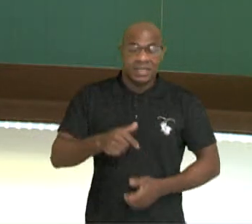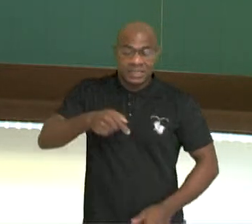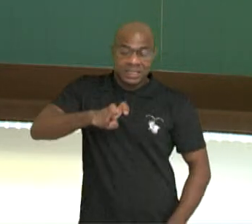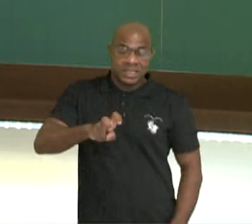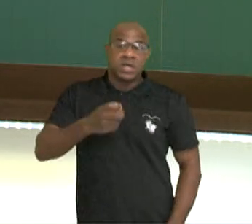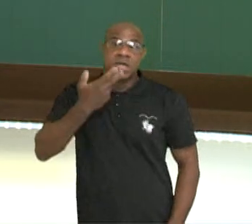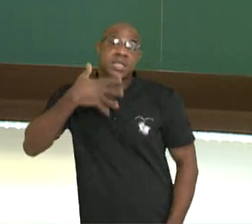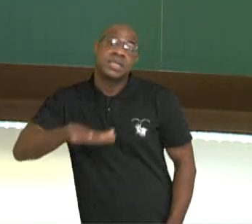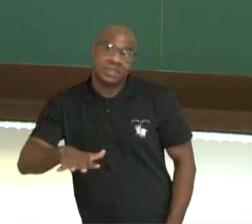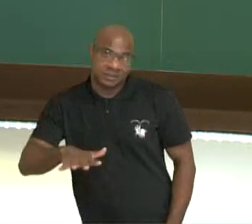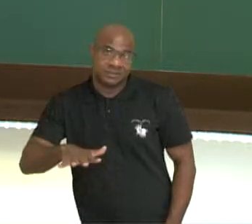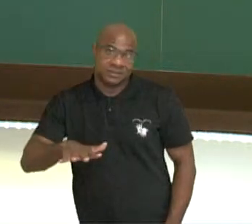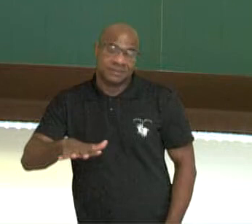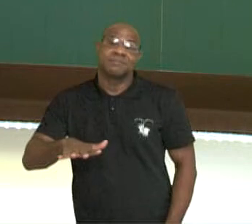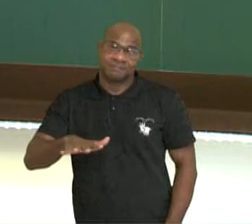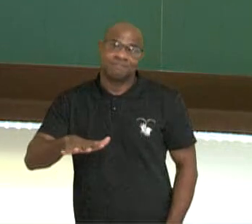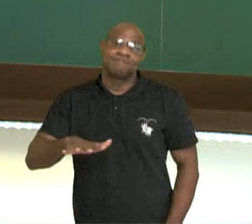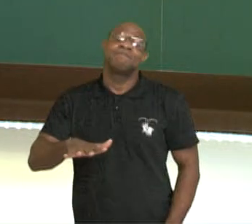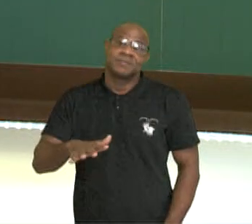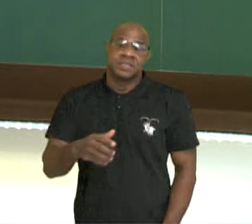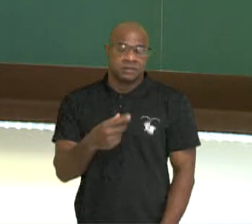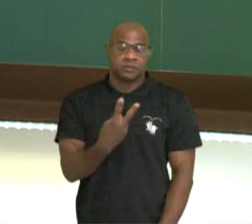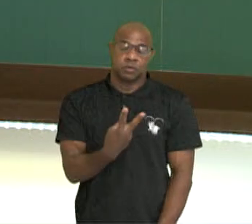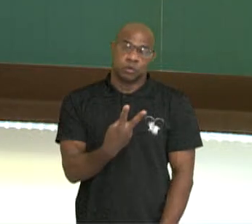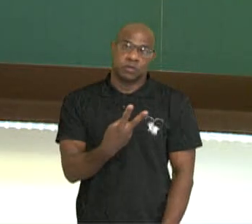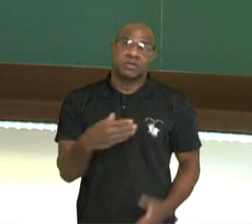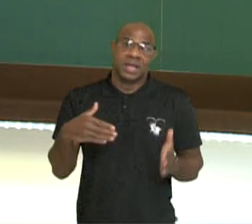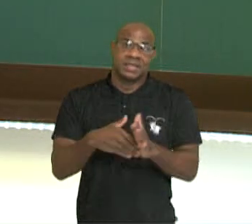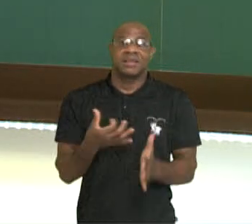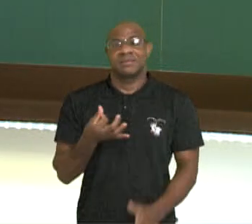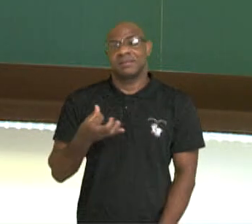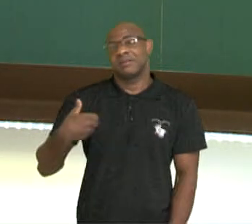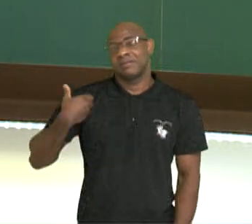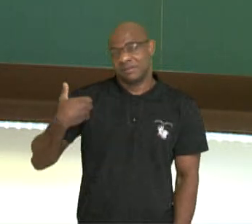têm entre 2 e 6 anos de idade.